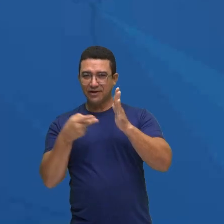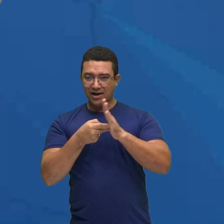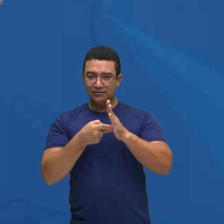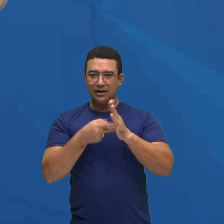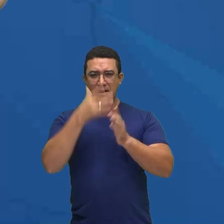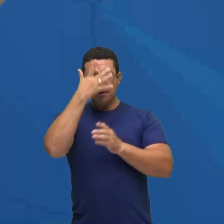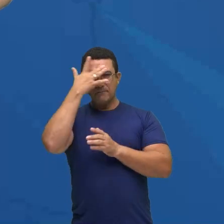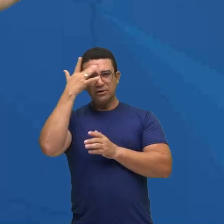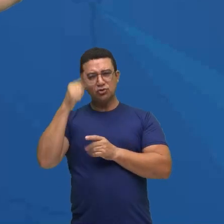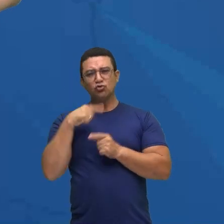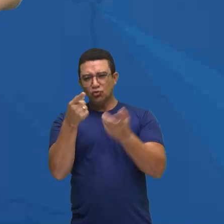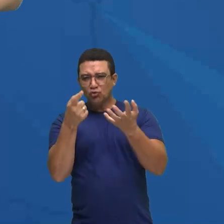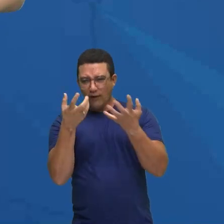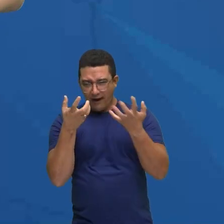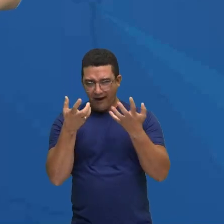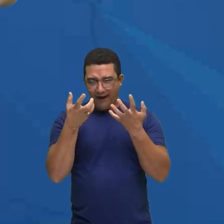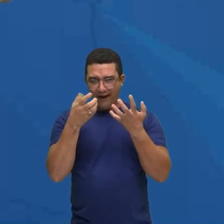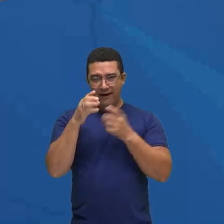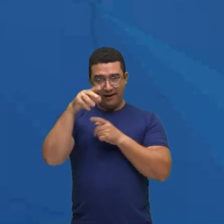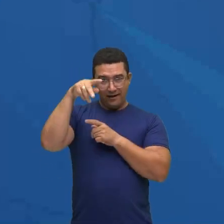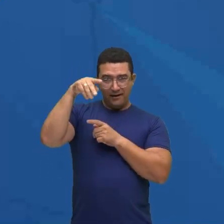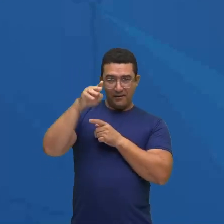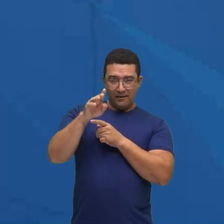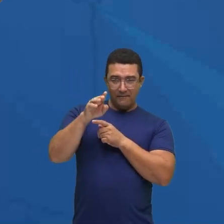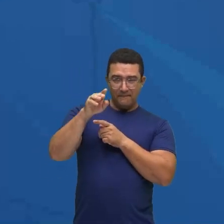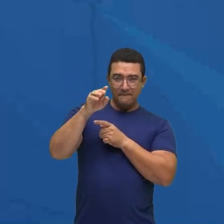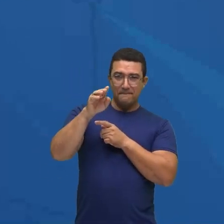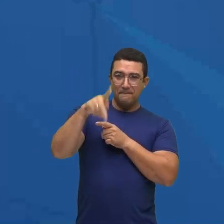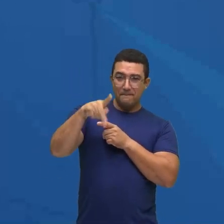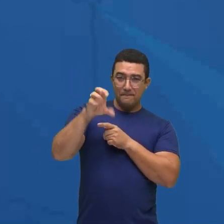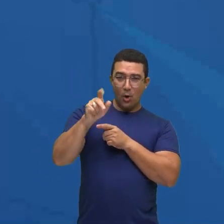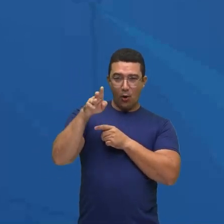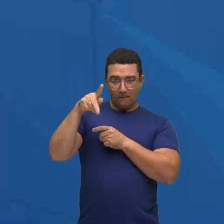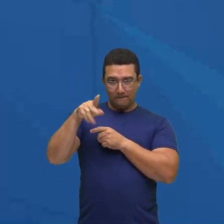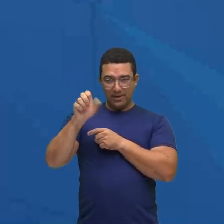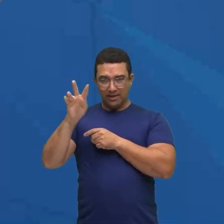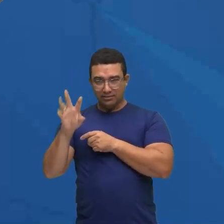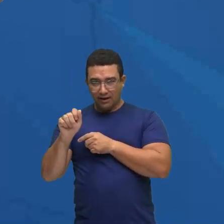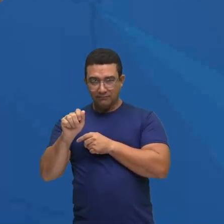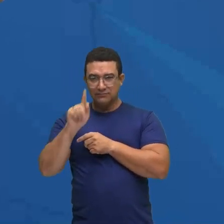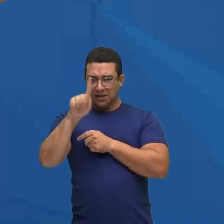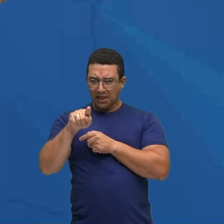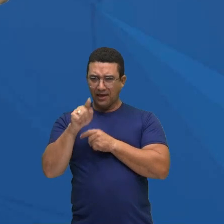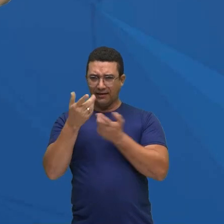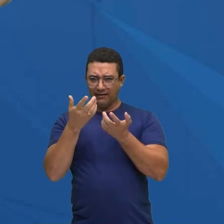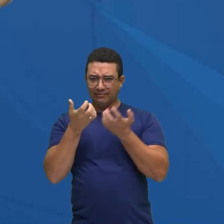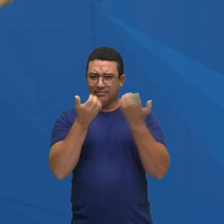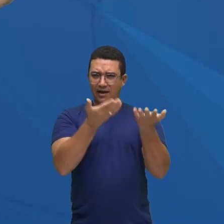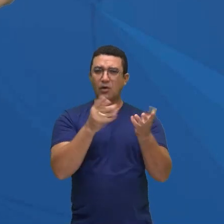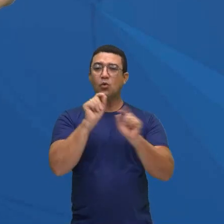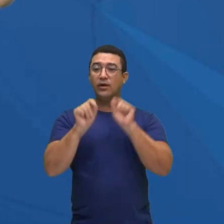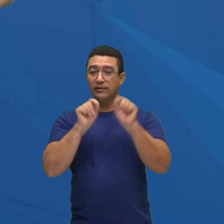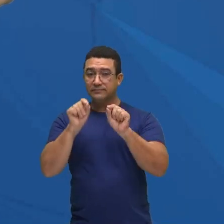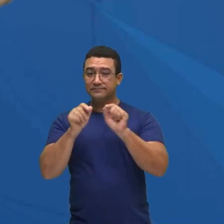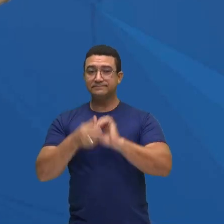te oferecer uma porpeta, ela está querendo lhe oferecer, resposta na tela,